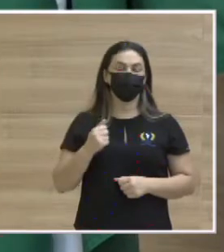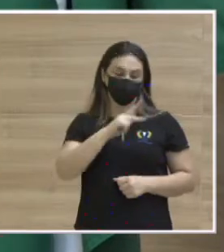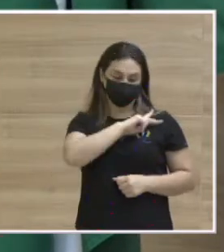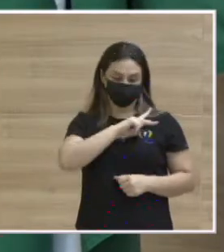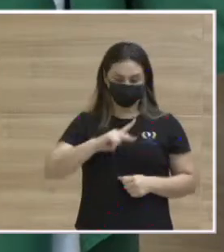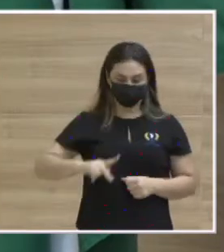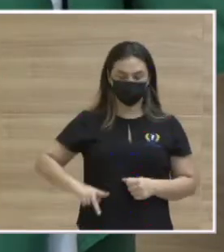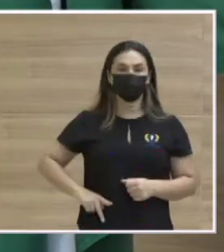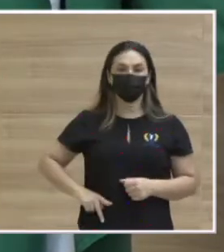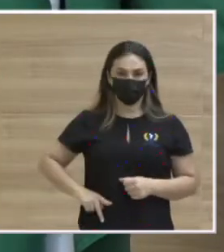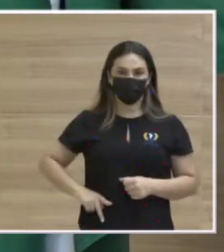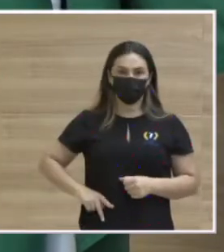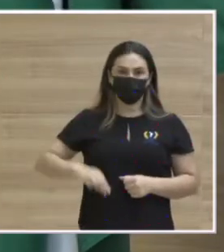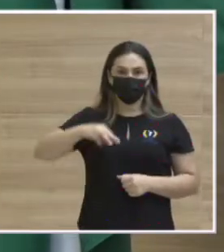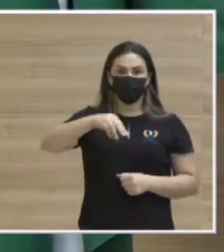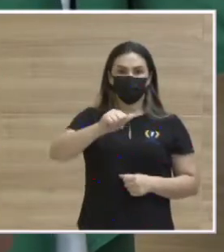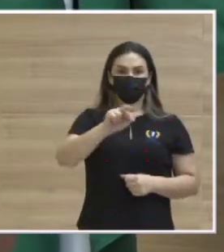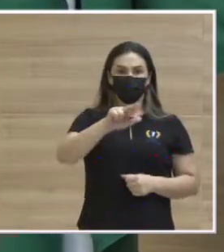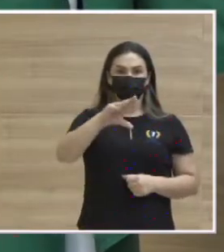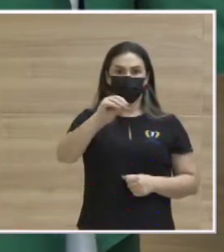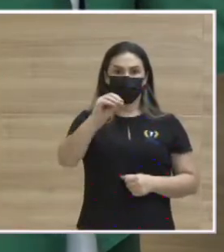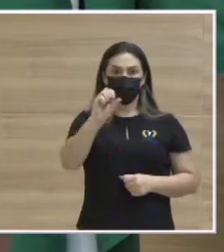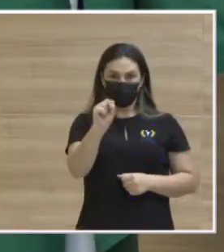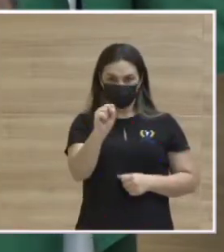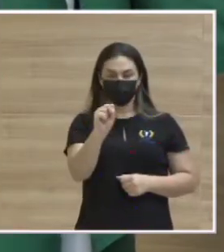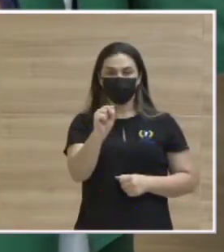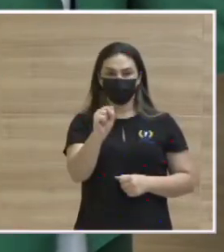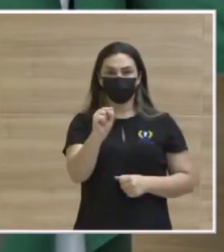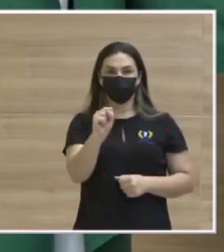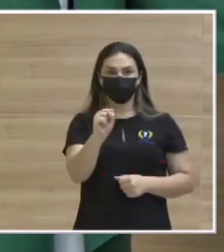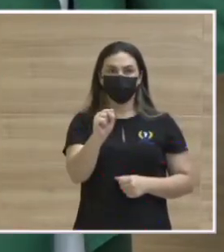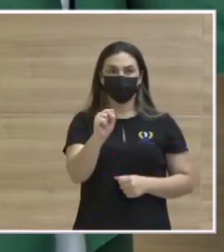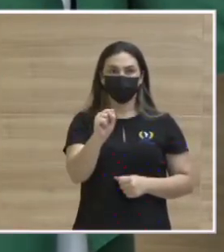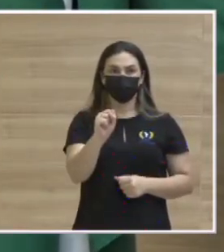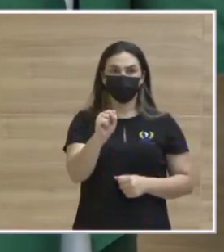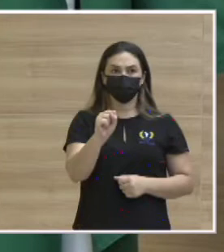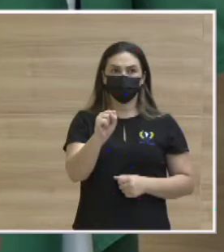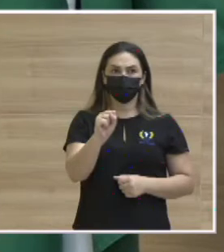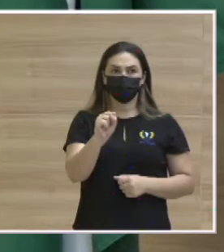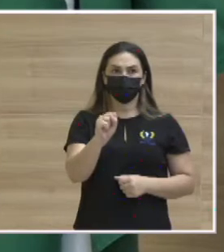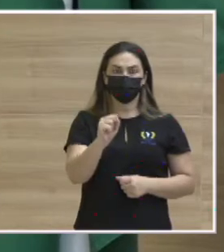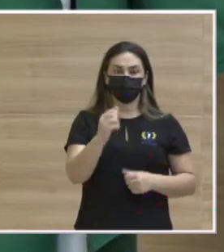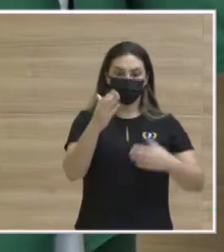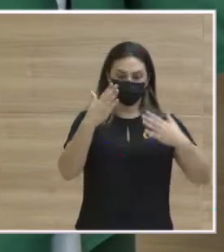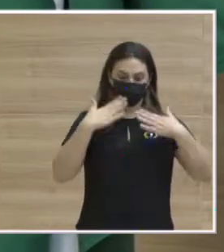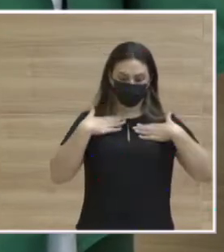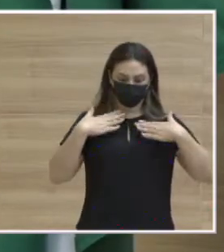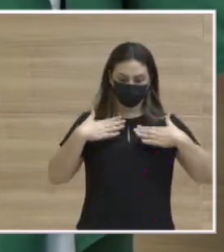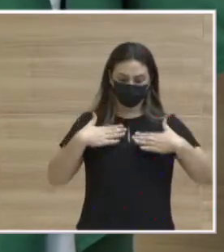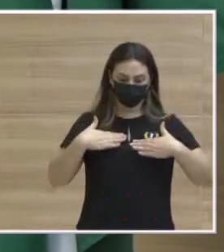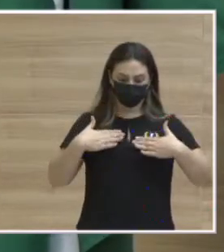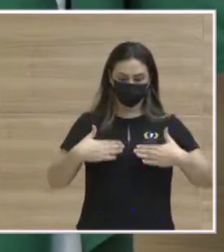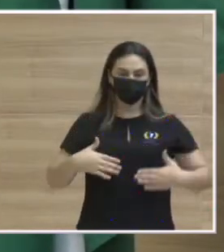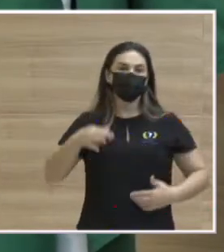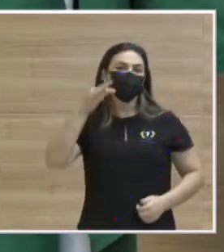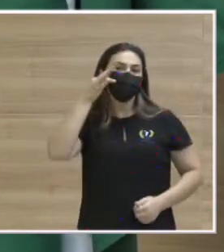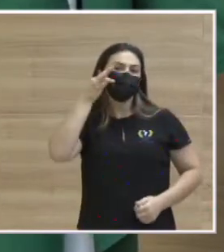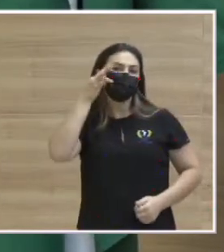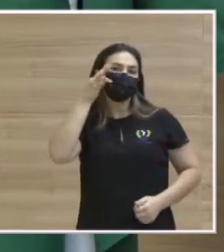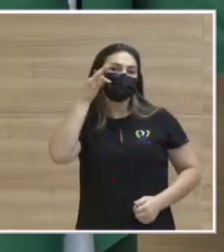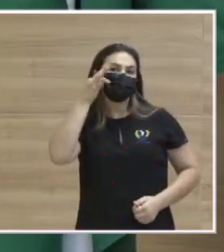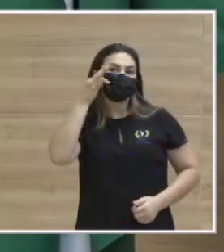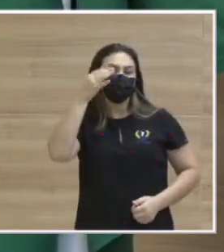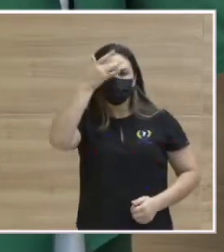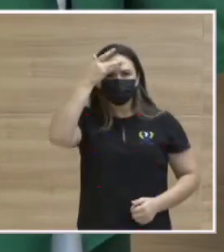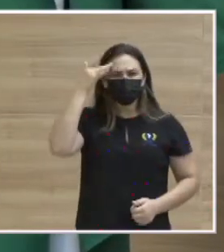presidente, sou Marcos Edgar Hirt, em cara e corpo e presença. Muitas